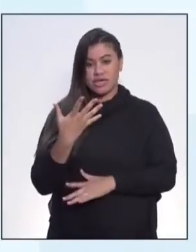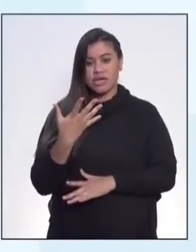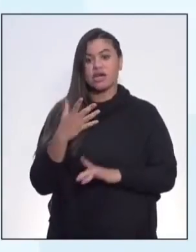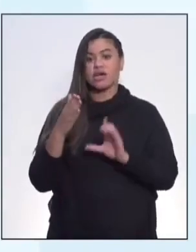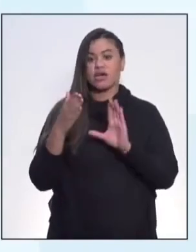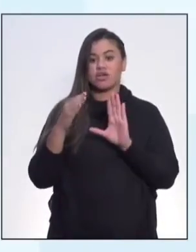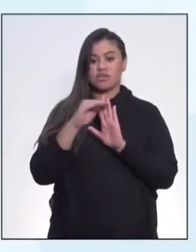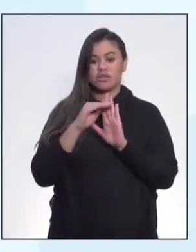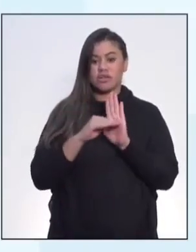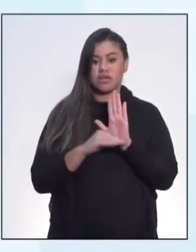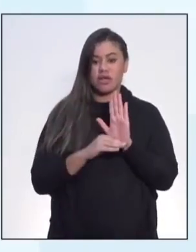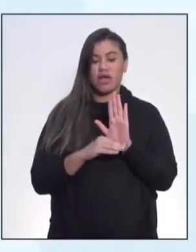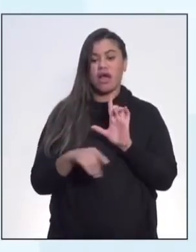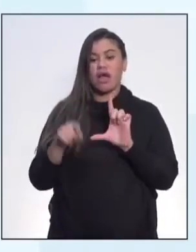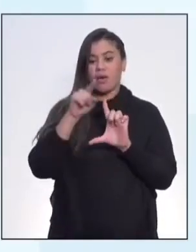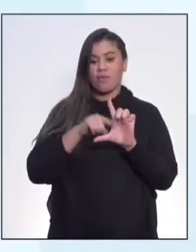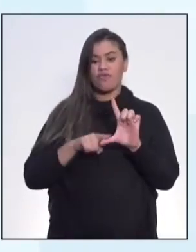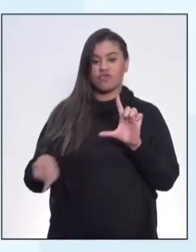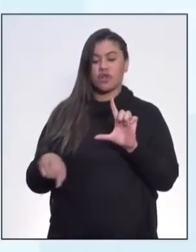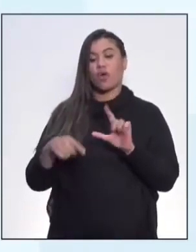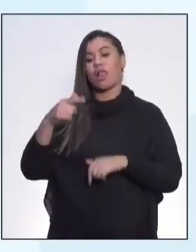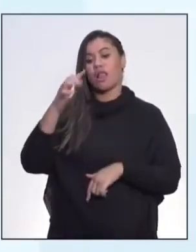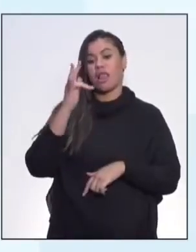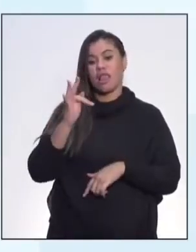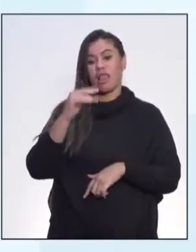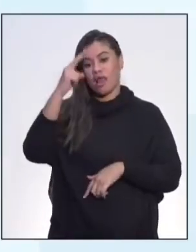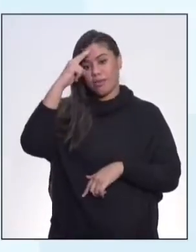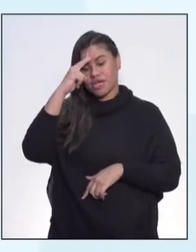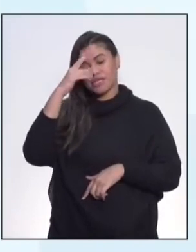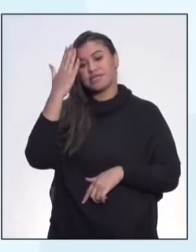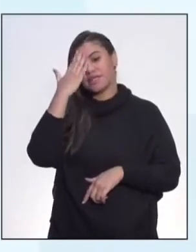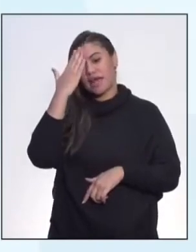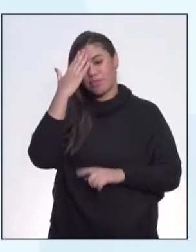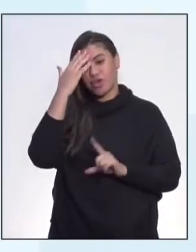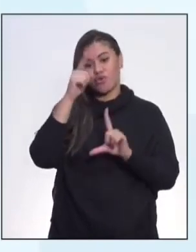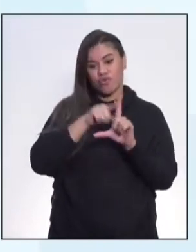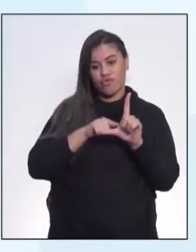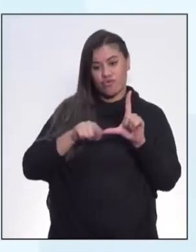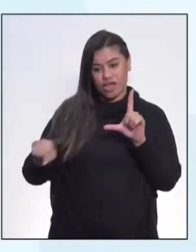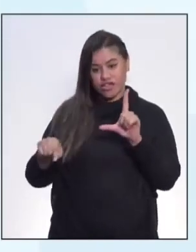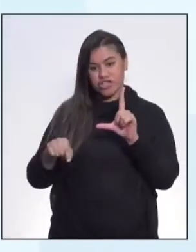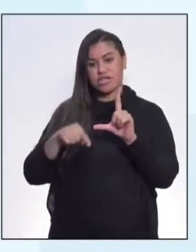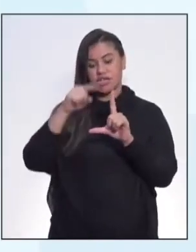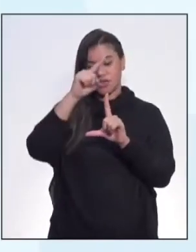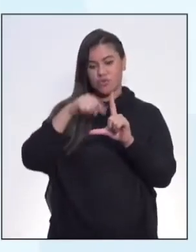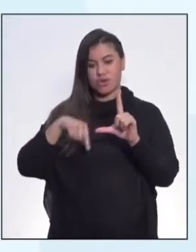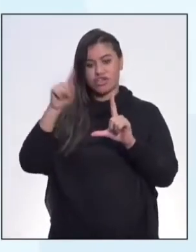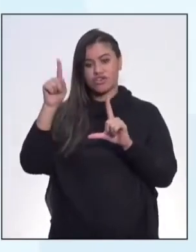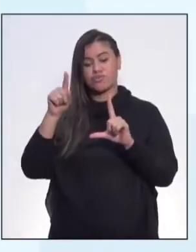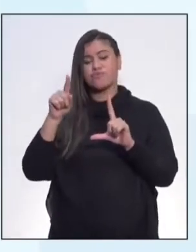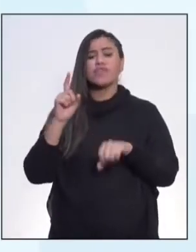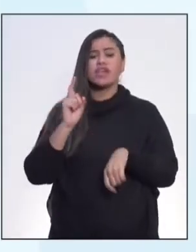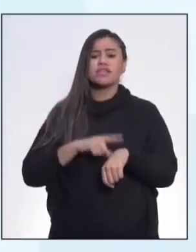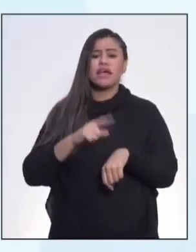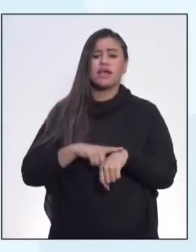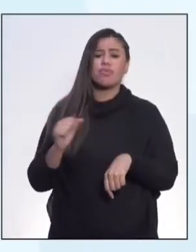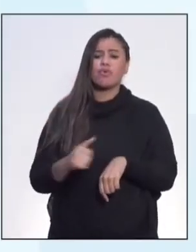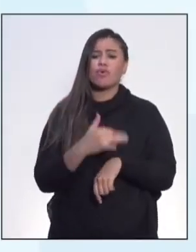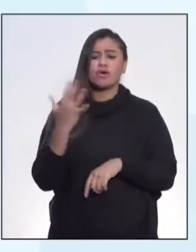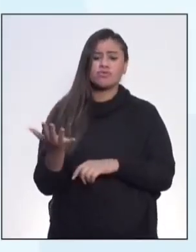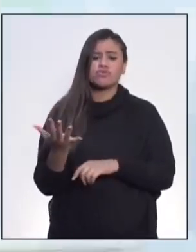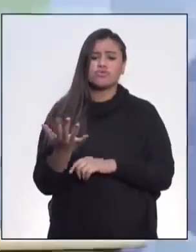dessas duas funções, lembrando que você já sabe o vértice e já sabe onde que cruza o eixo Y. Professora Inês, quanto tempo nós temos para